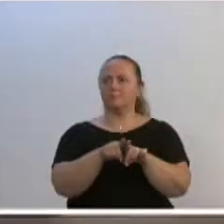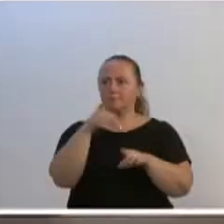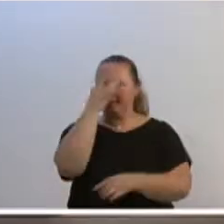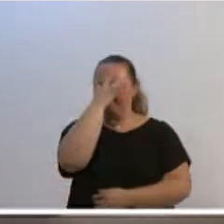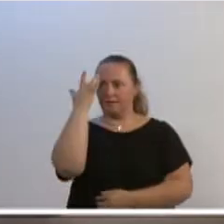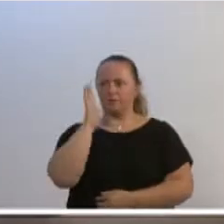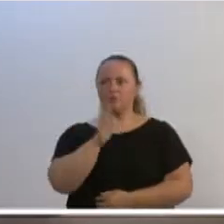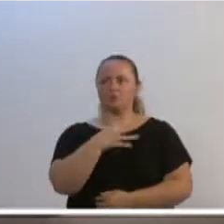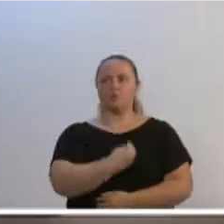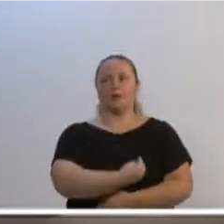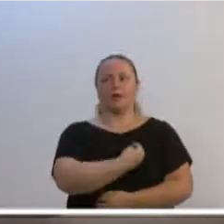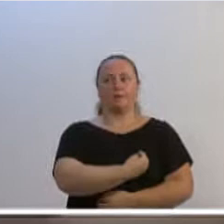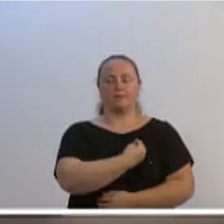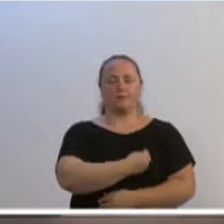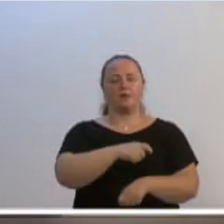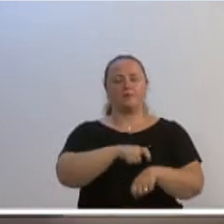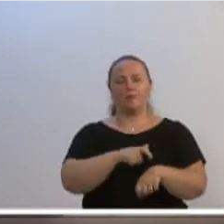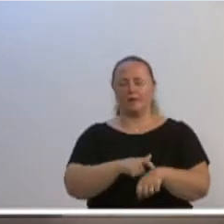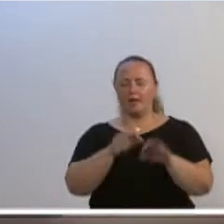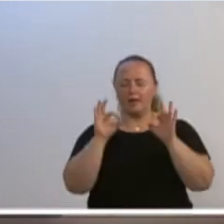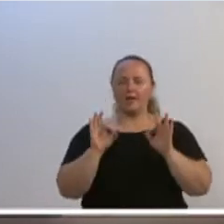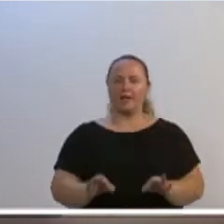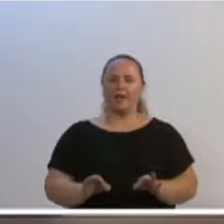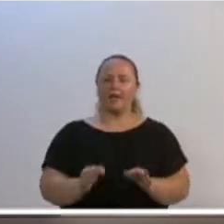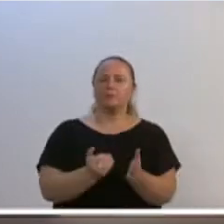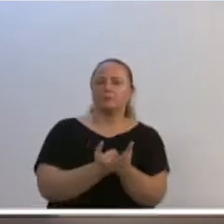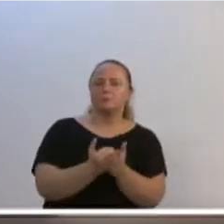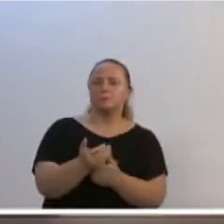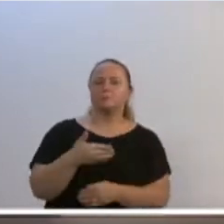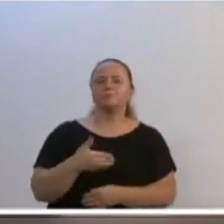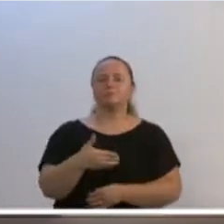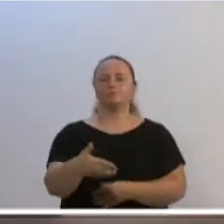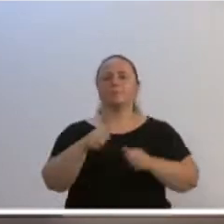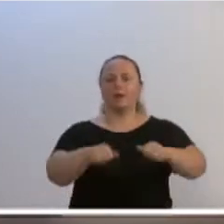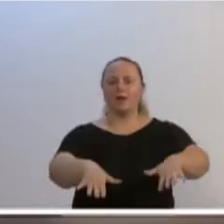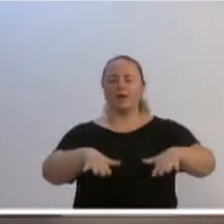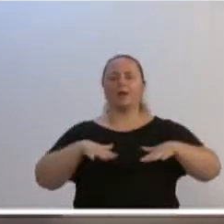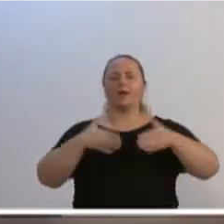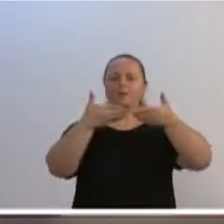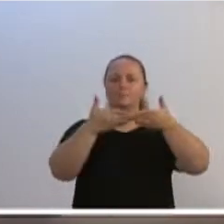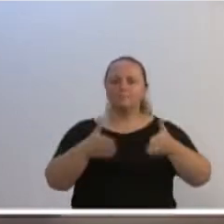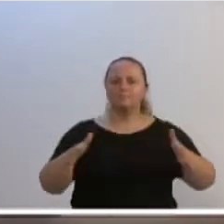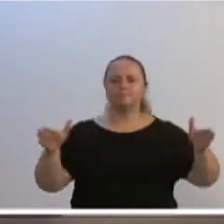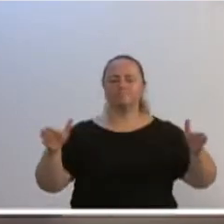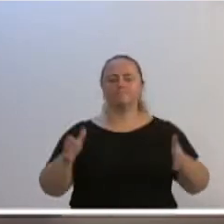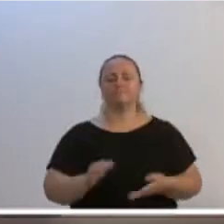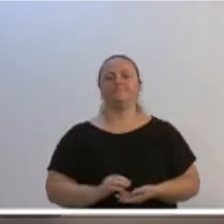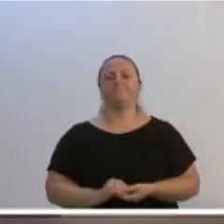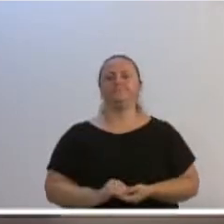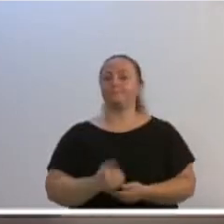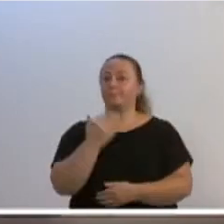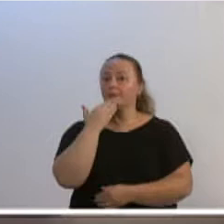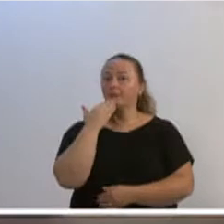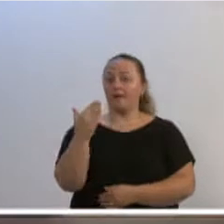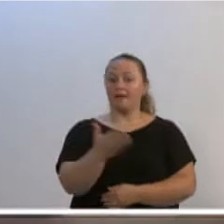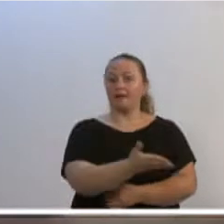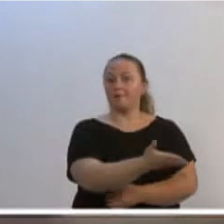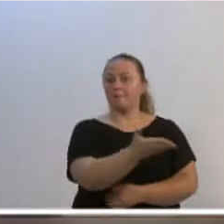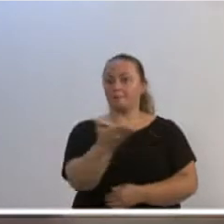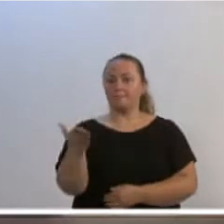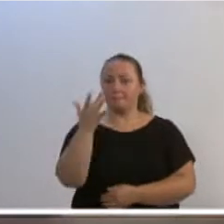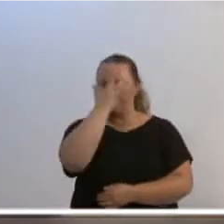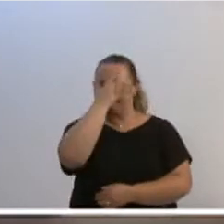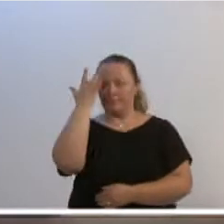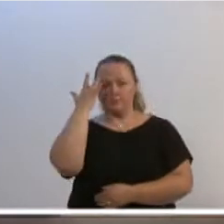aqui dentro do horário combinado, nós daremos início à nossa audiência pública. Solicito que todas as pessoas se